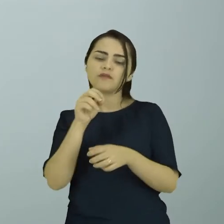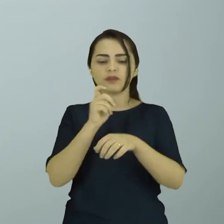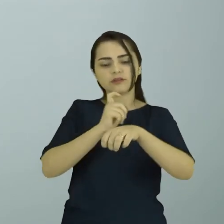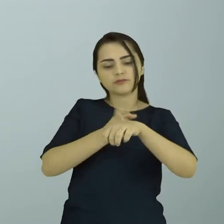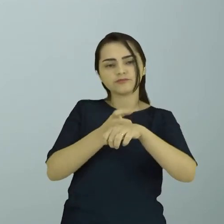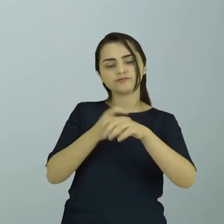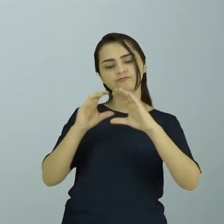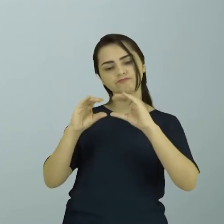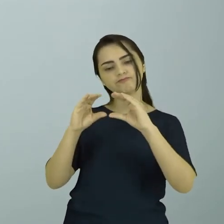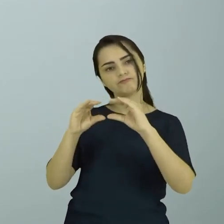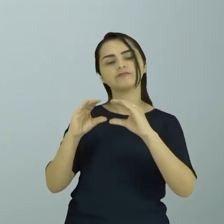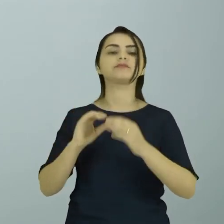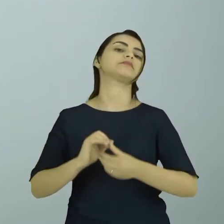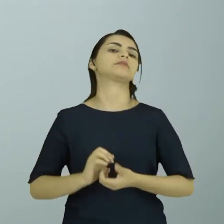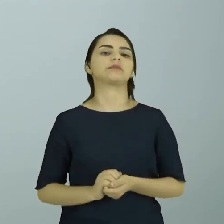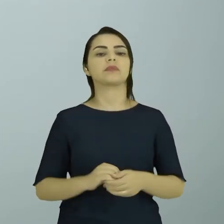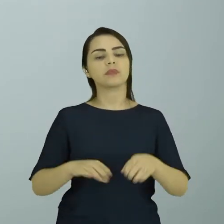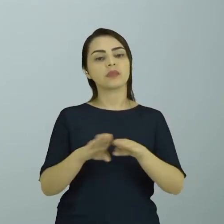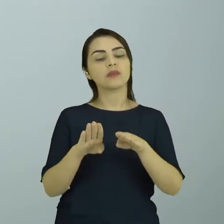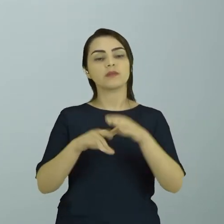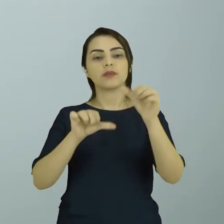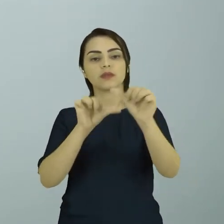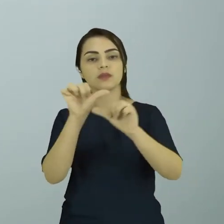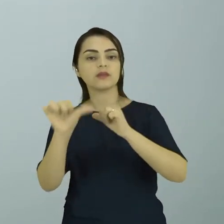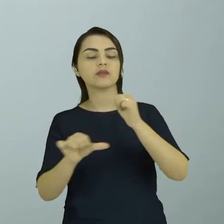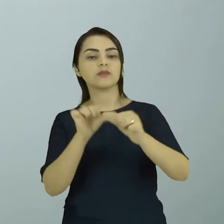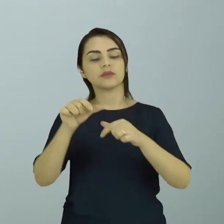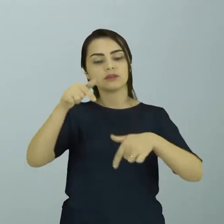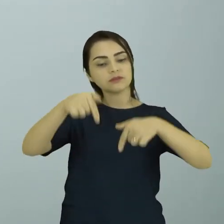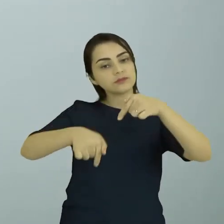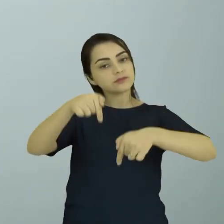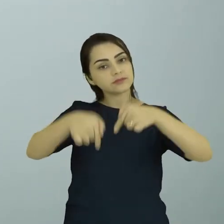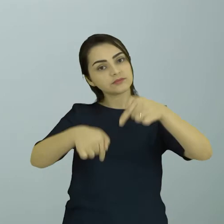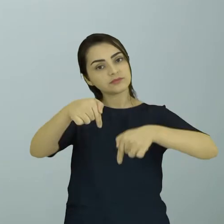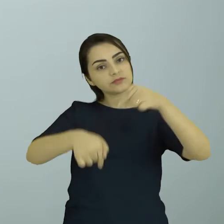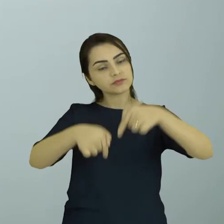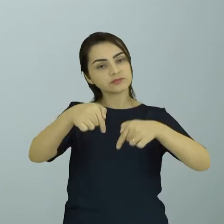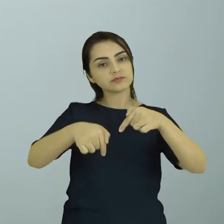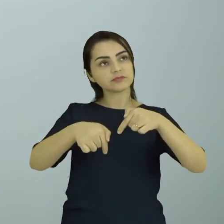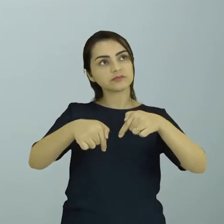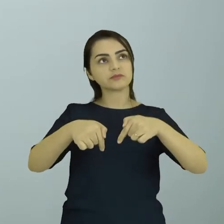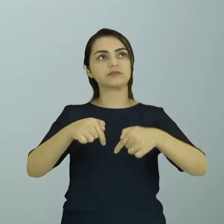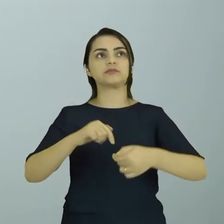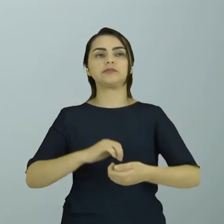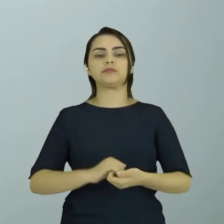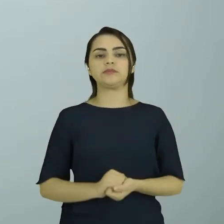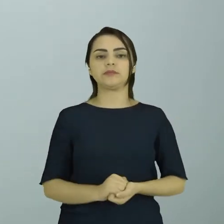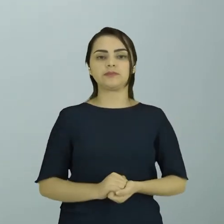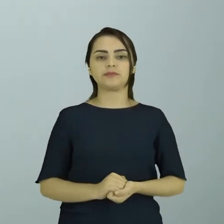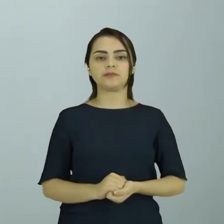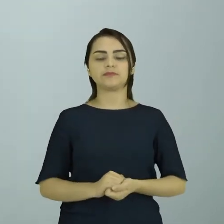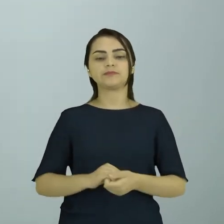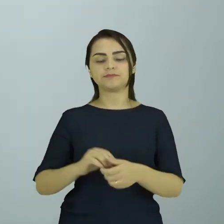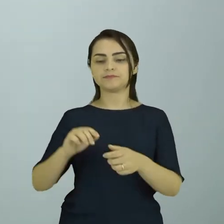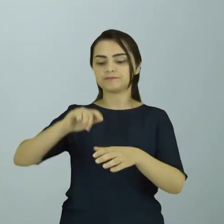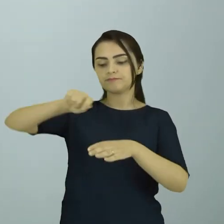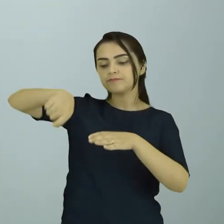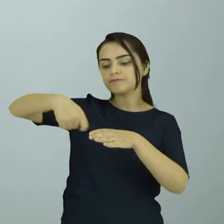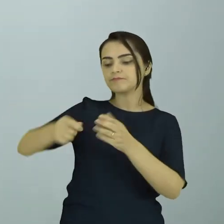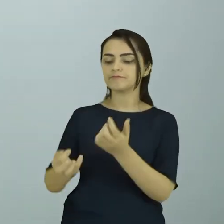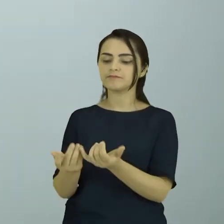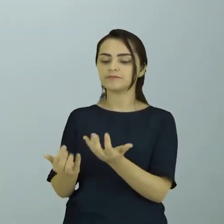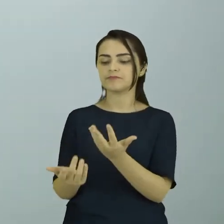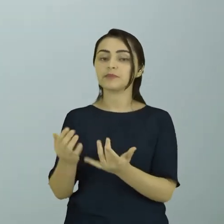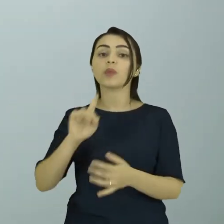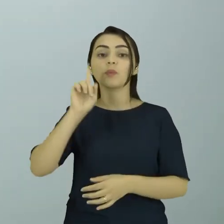bem sólido. Então também é uma transformação química por meio do cozimento.